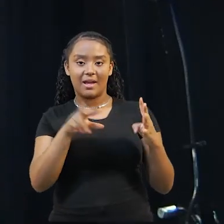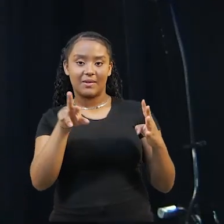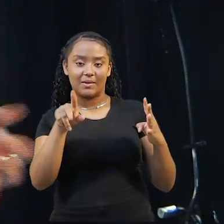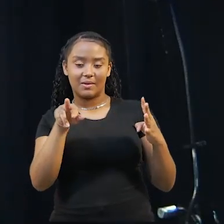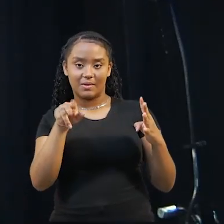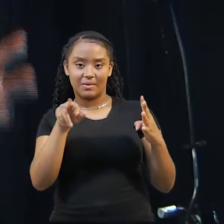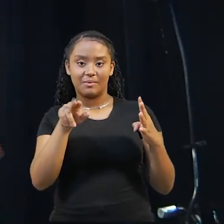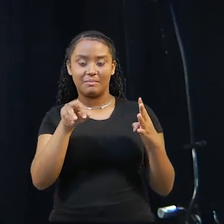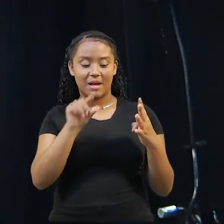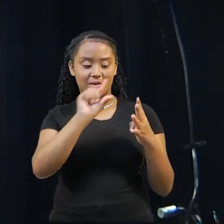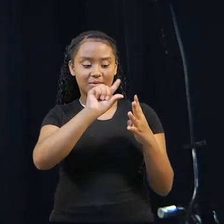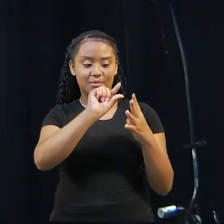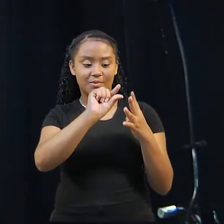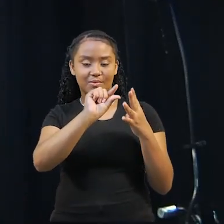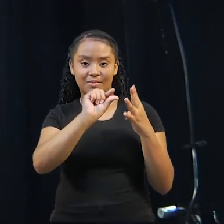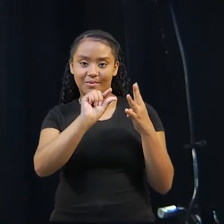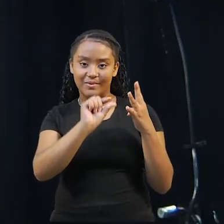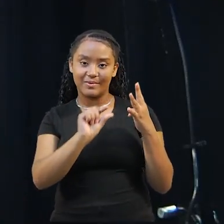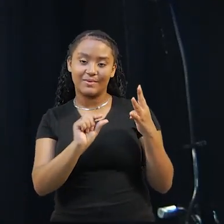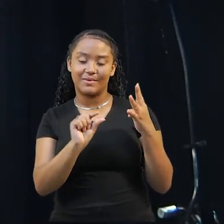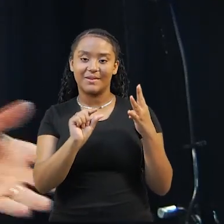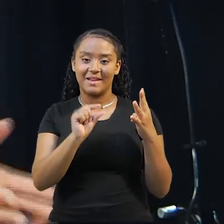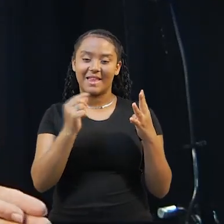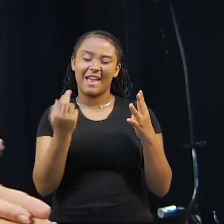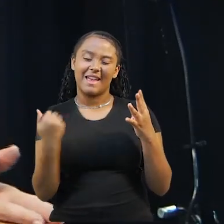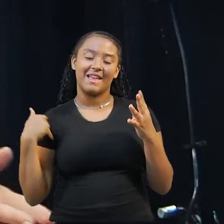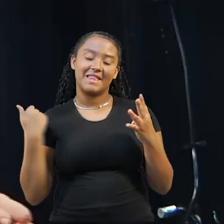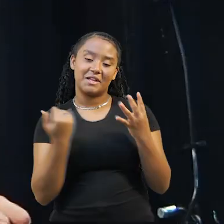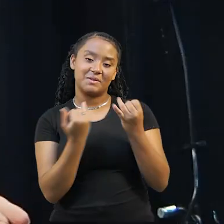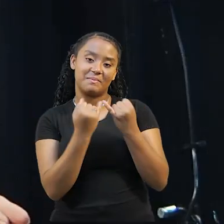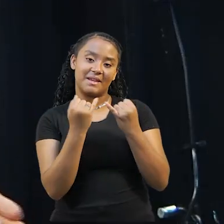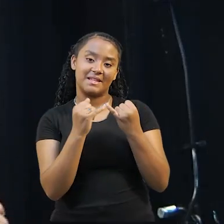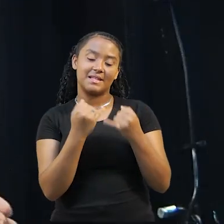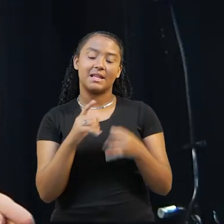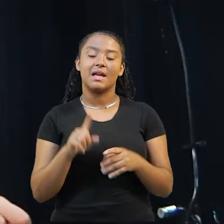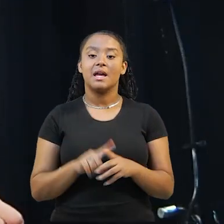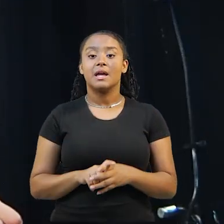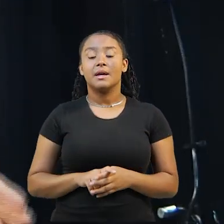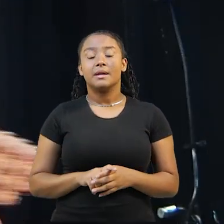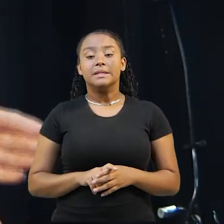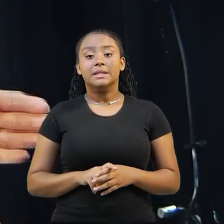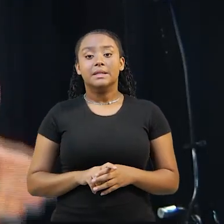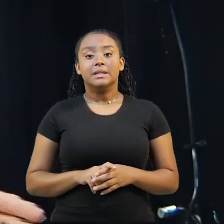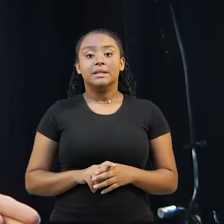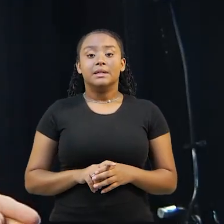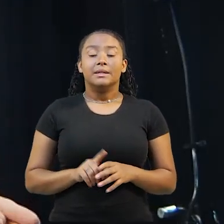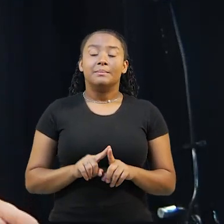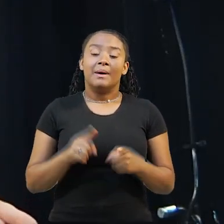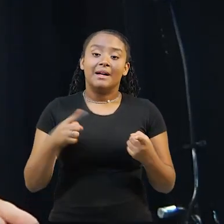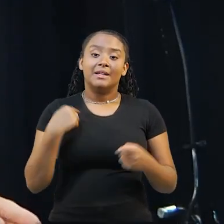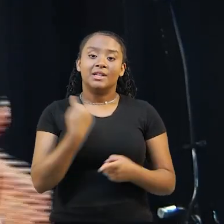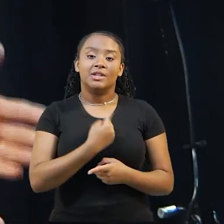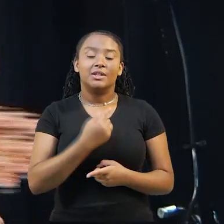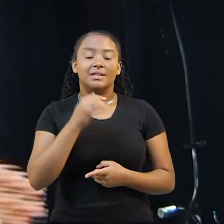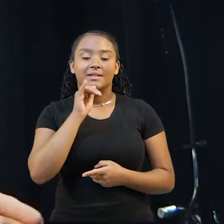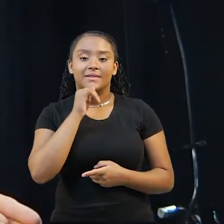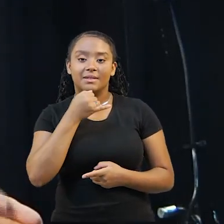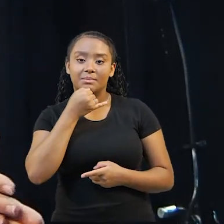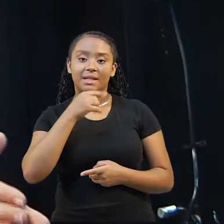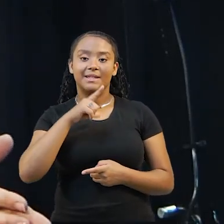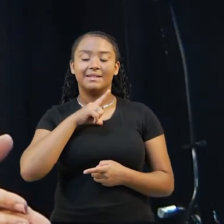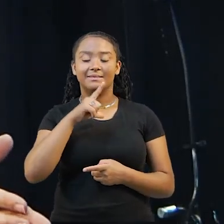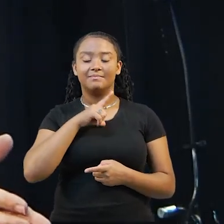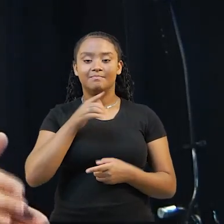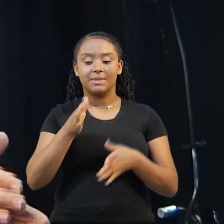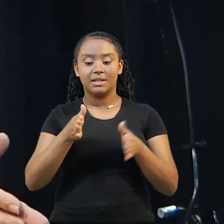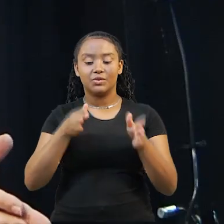idade, e isso fez com que a gente tivesse muita proximidade. Mas a gente viveu um fato, né, difícil, que foi o falecimento do meu pai. Ele morreu quando eu